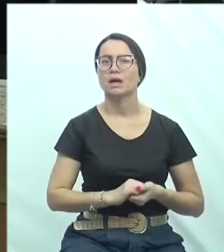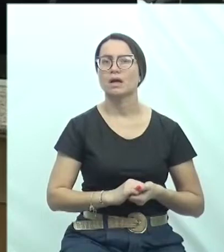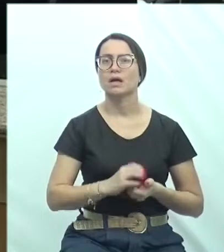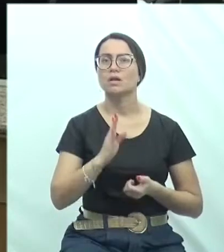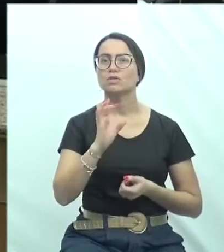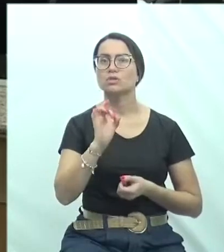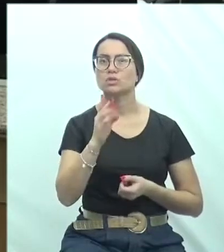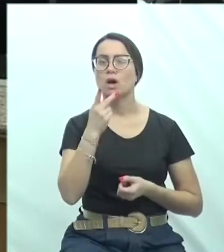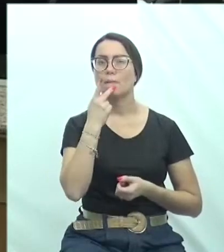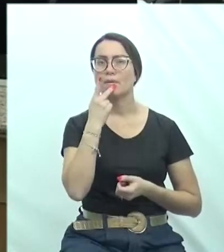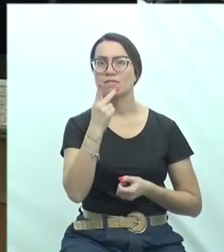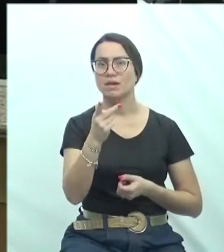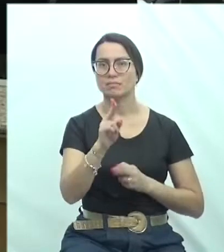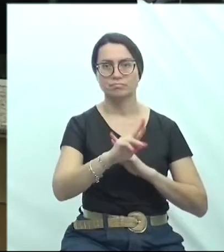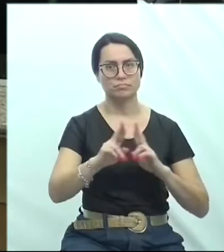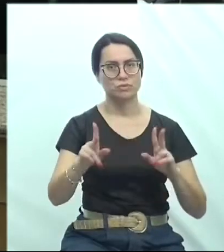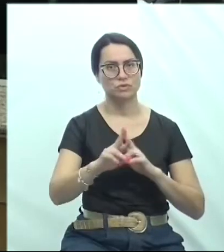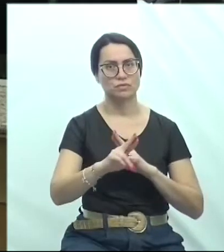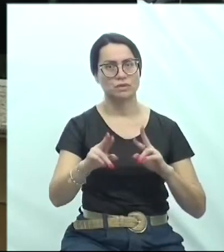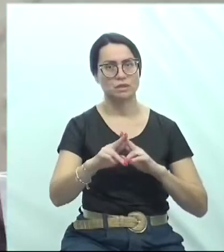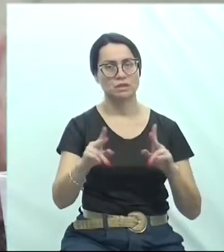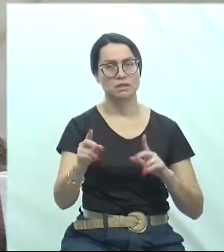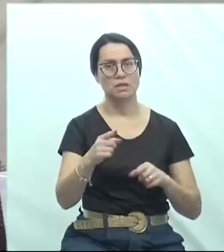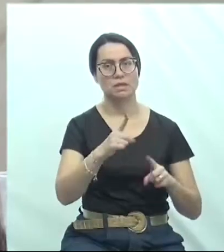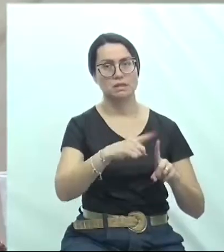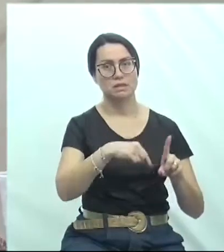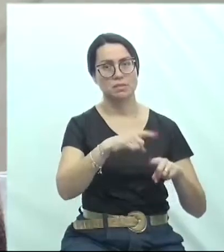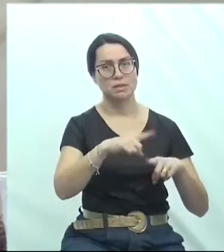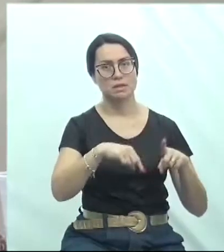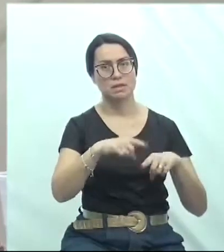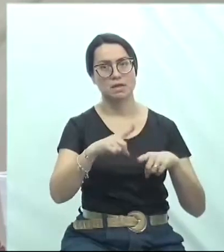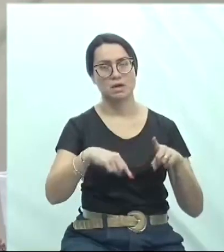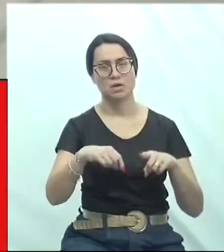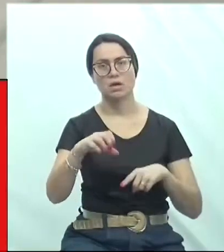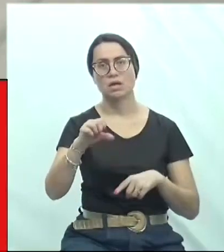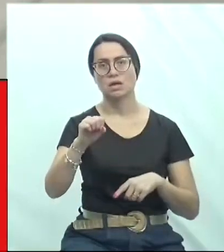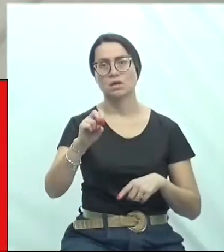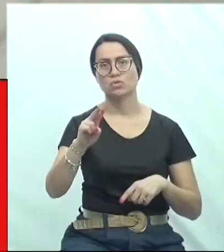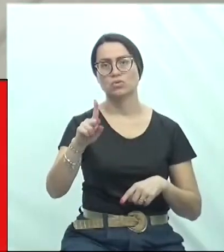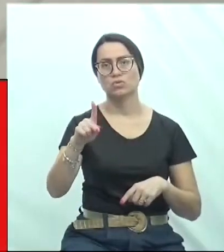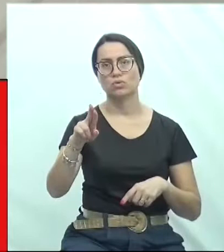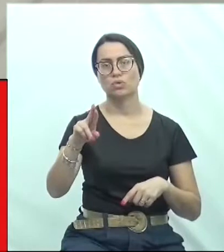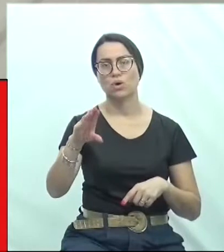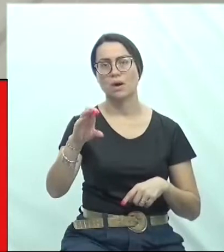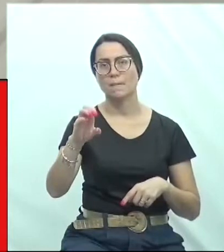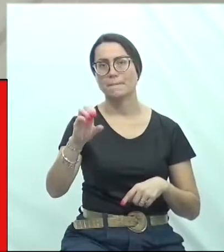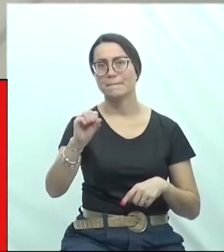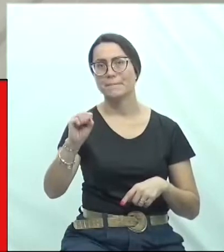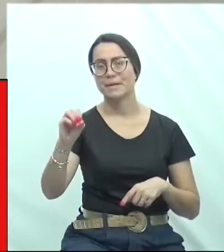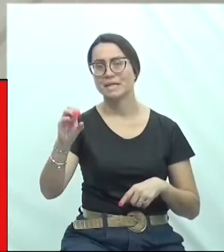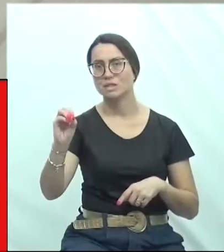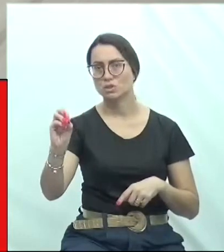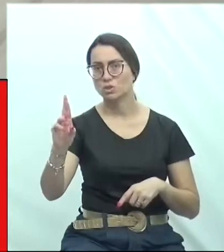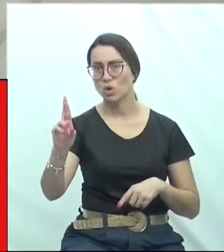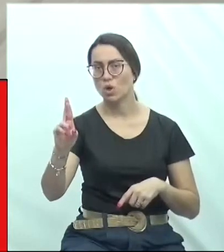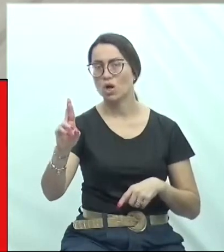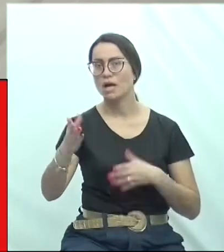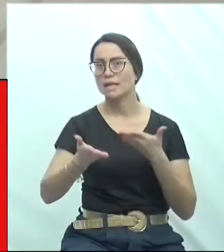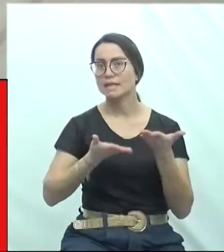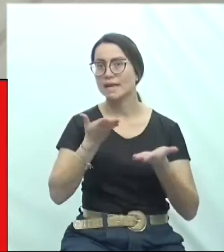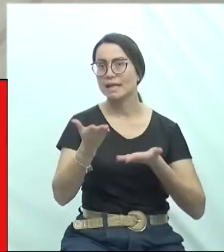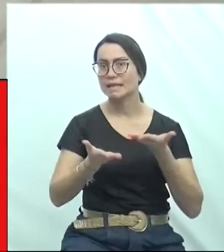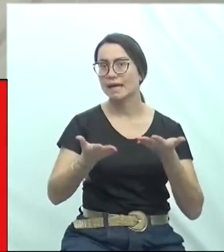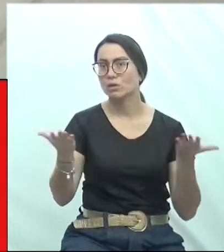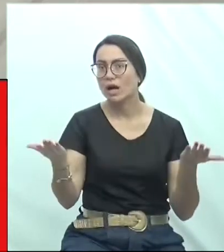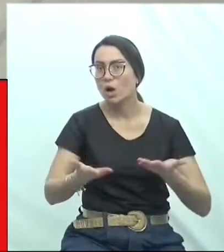que há uma grande diferença entre aquela peça e os supressores de ar de que está sendo tratado nesta lei, né? Aquela peça é